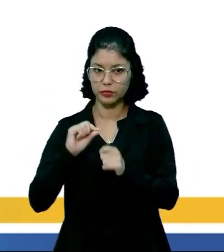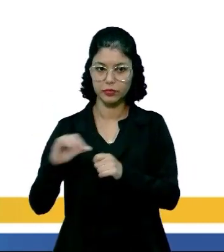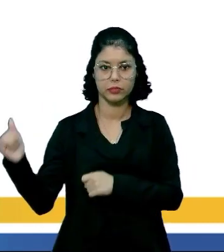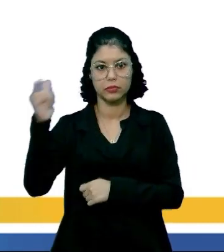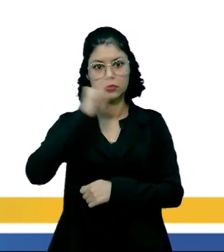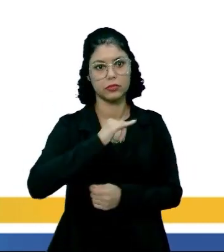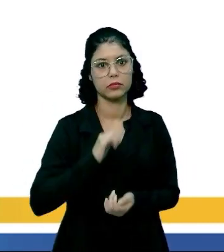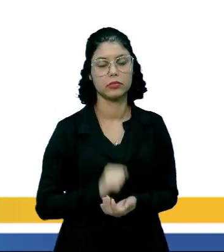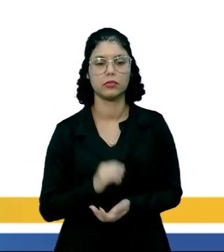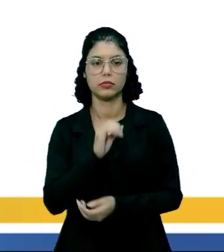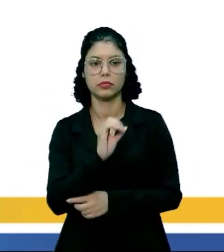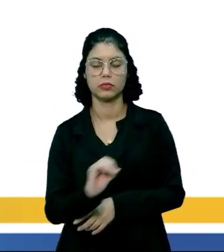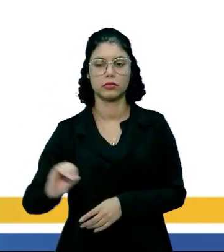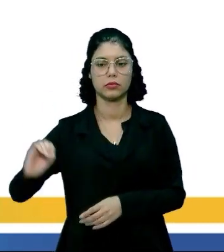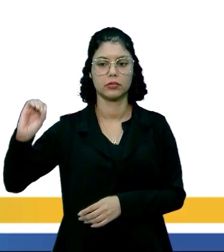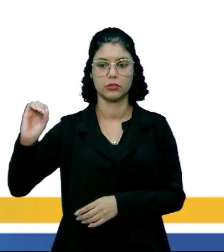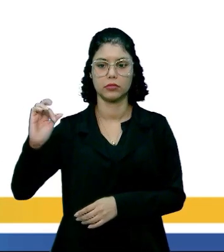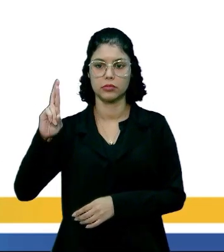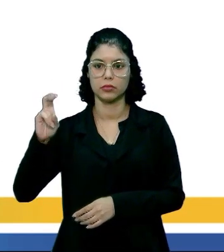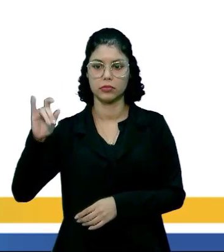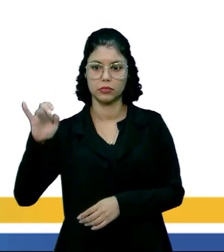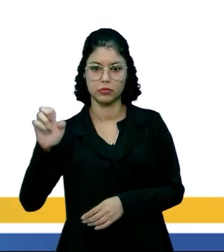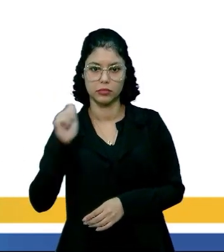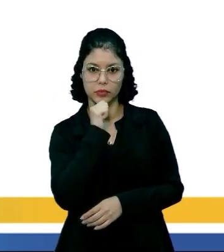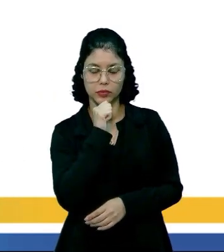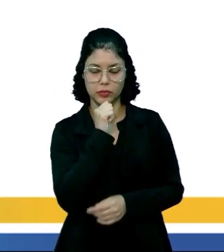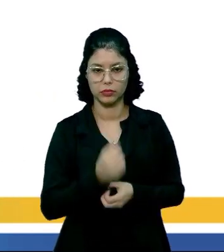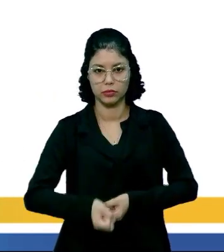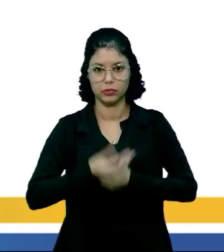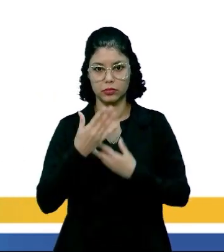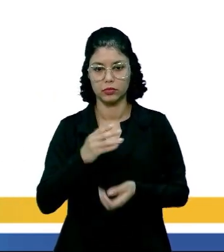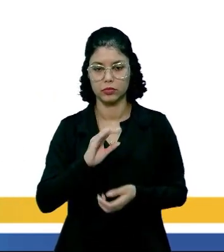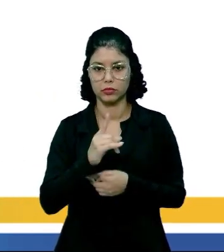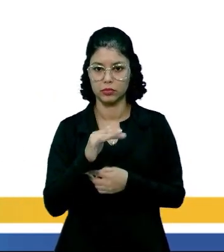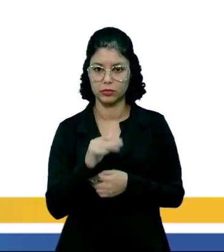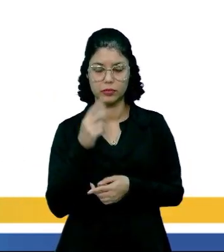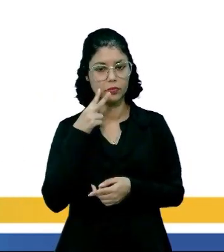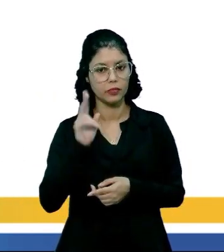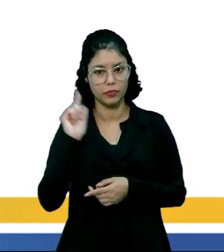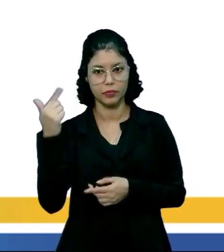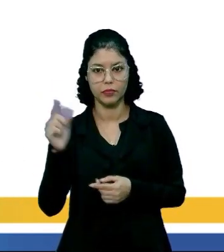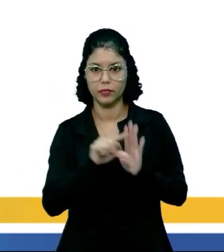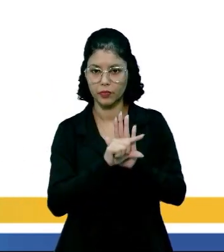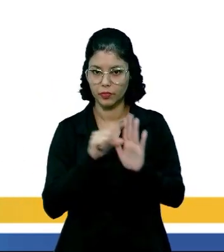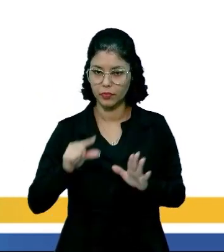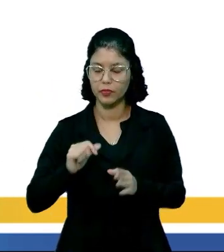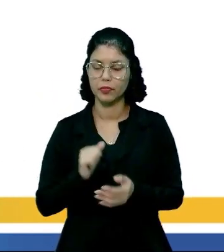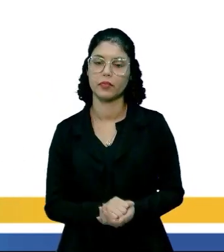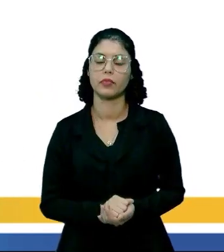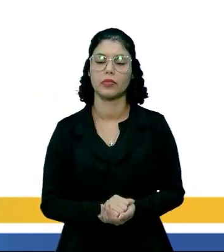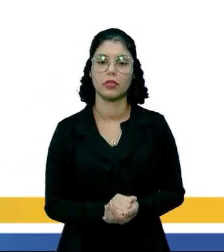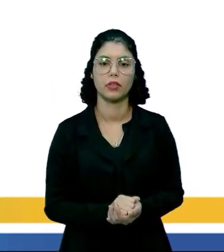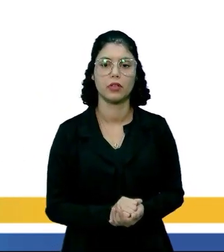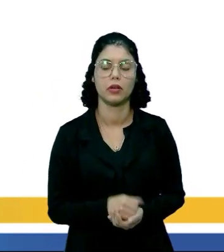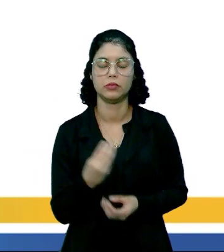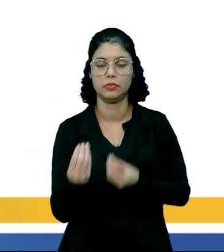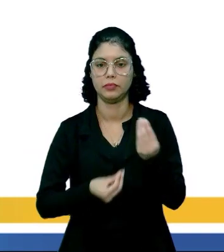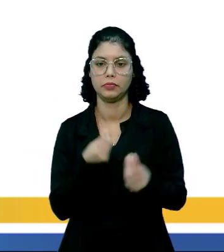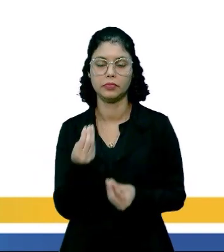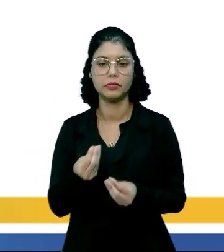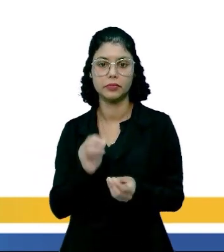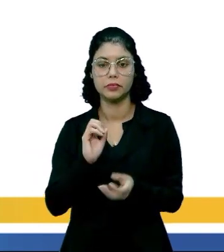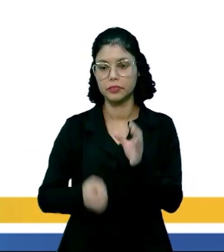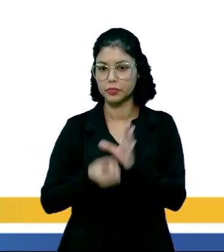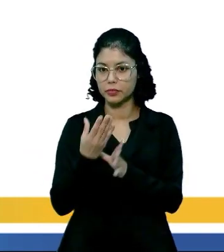realizado viagens ao Oriente, citadas no poema Opiário, que a gente vai ver daqui a pouquinho um trecho, tá? Para compreender como é que é